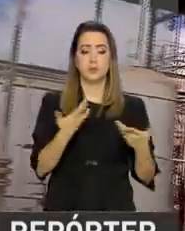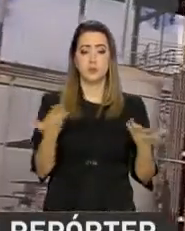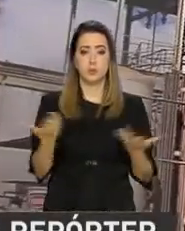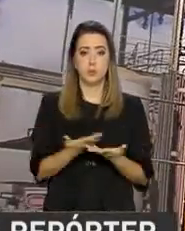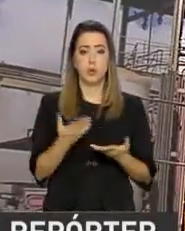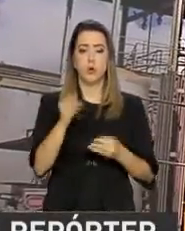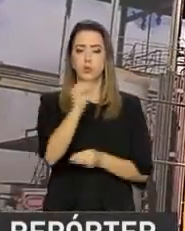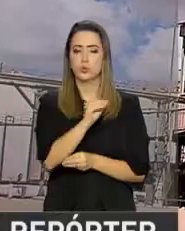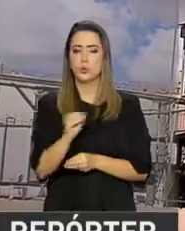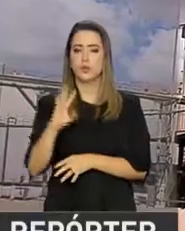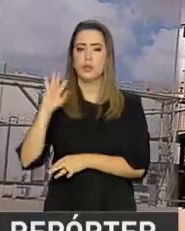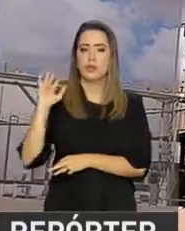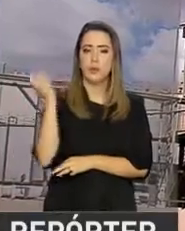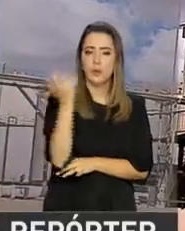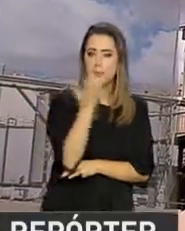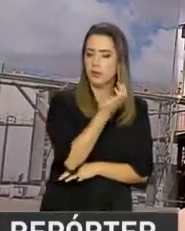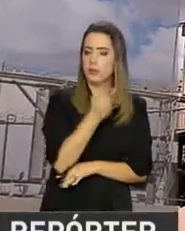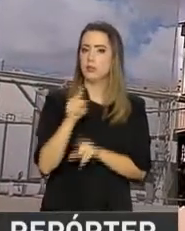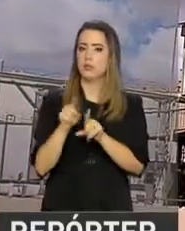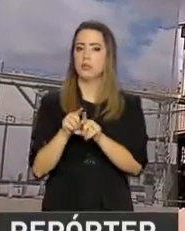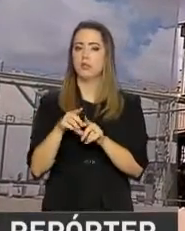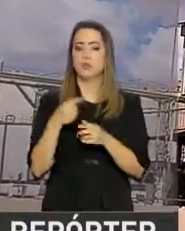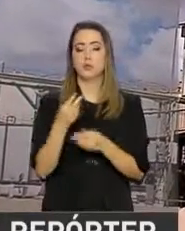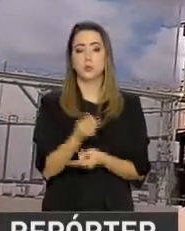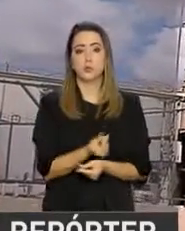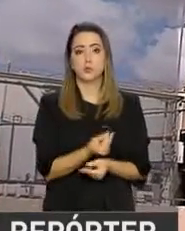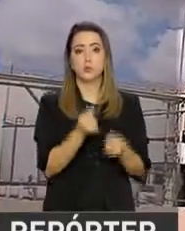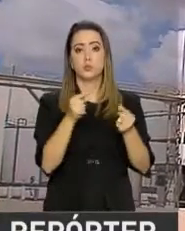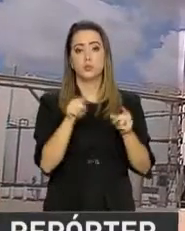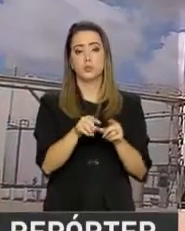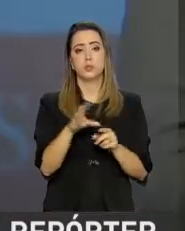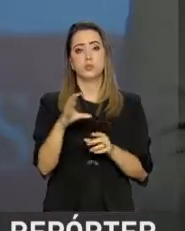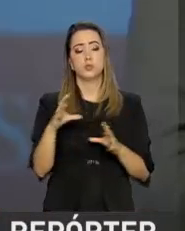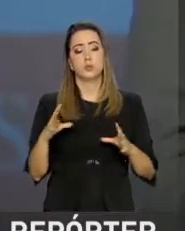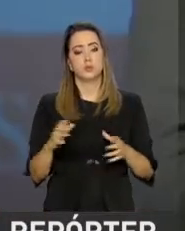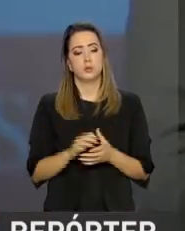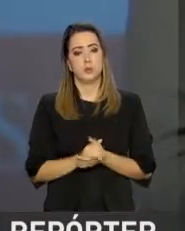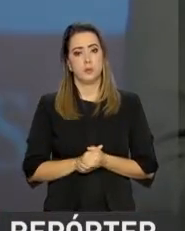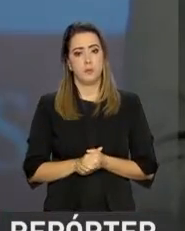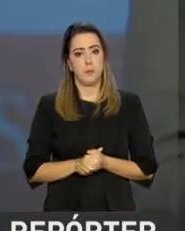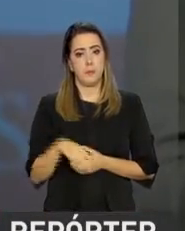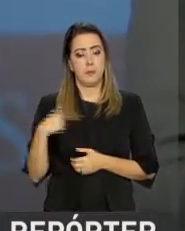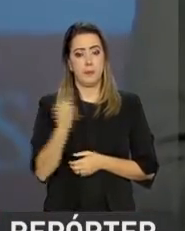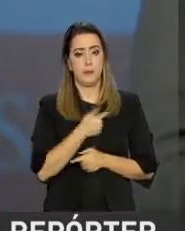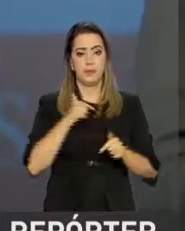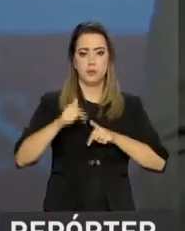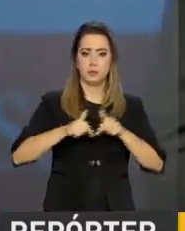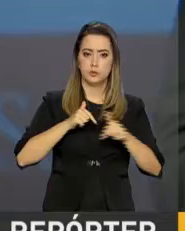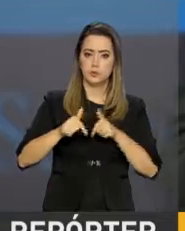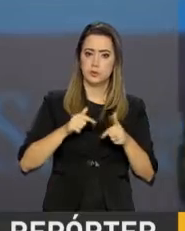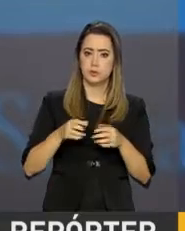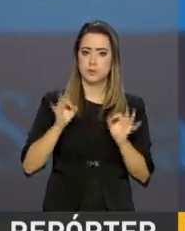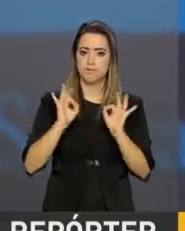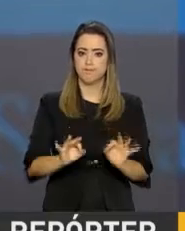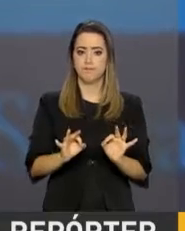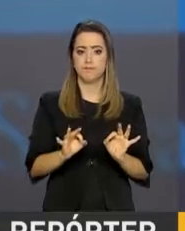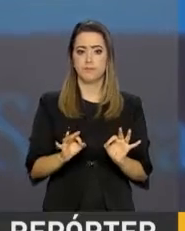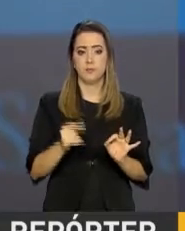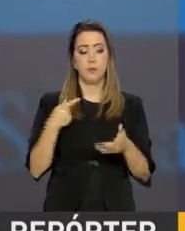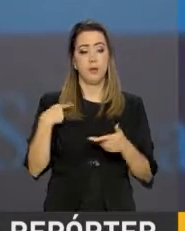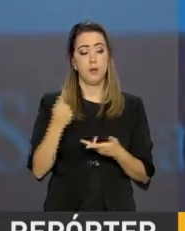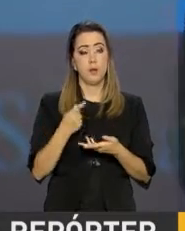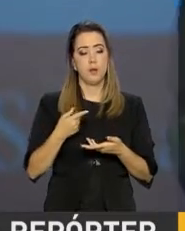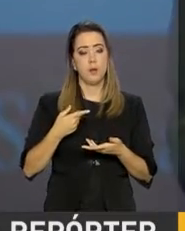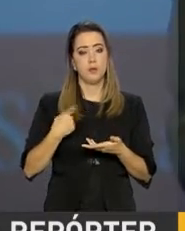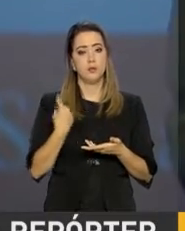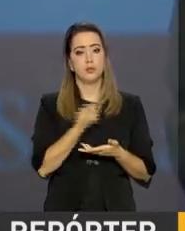sustentável de biocombustíveis em créditos no mercado de carbono nós haveremos de trabalhar muito duro pra poder